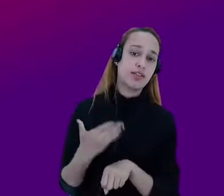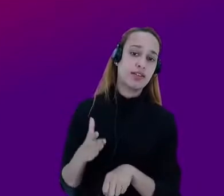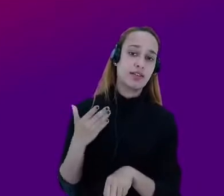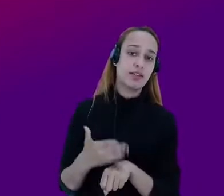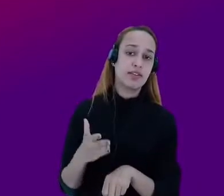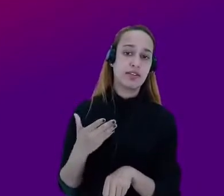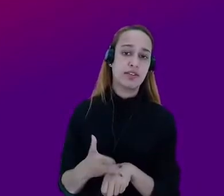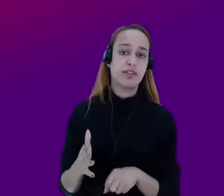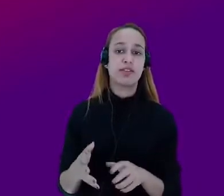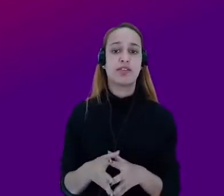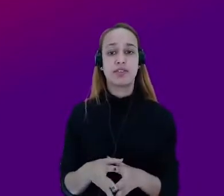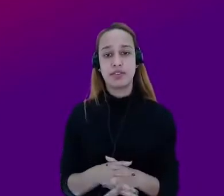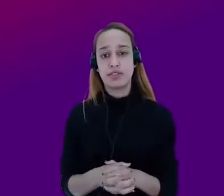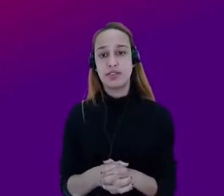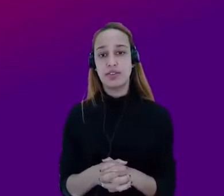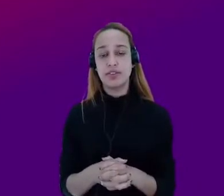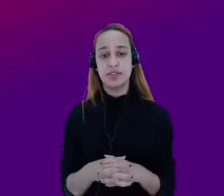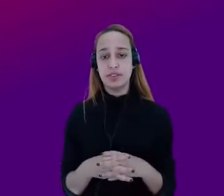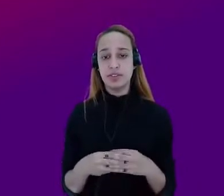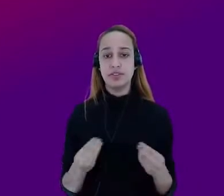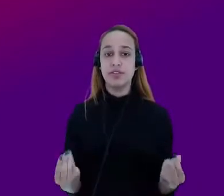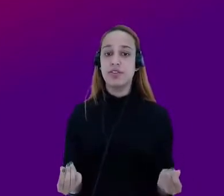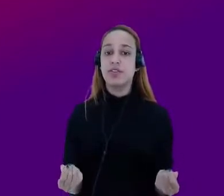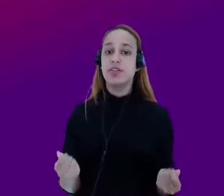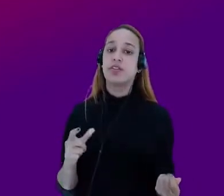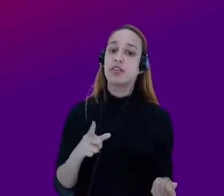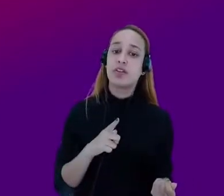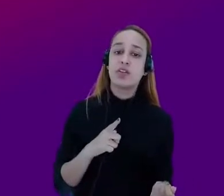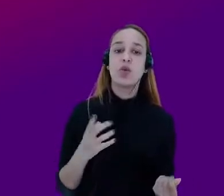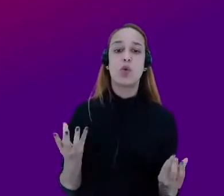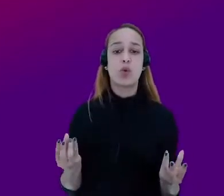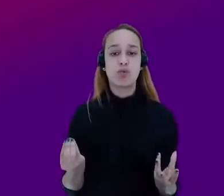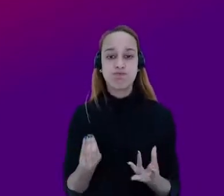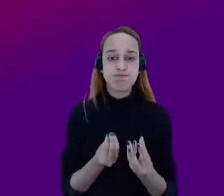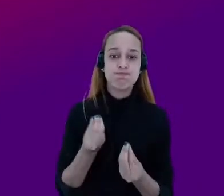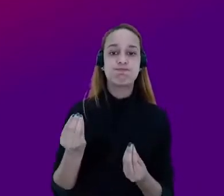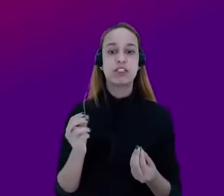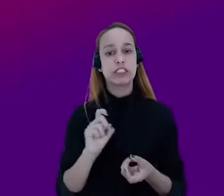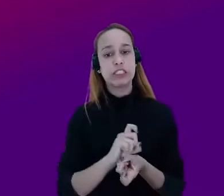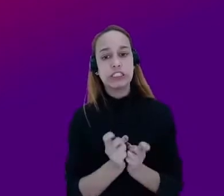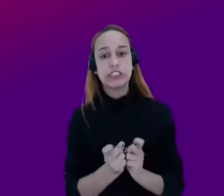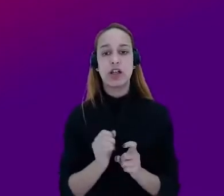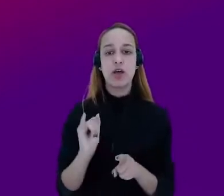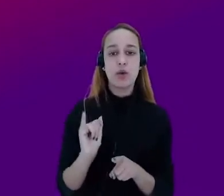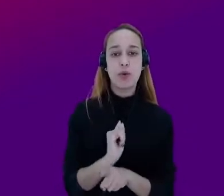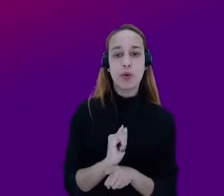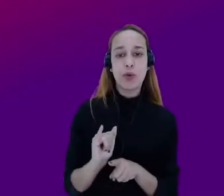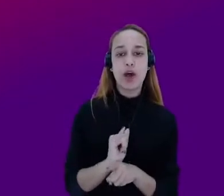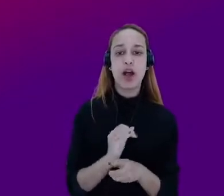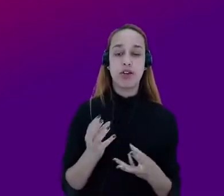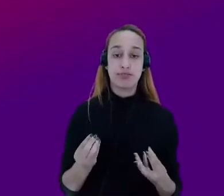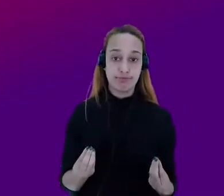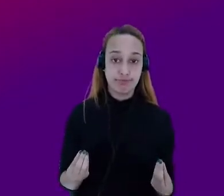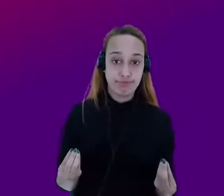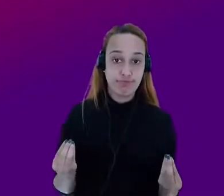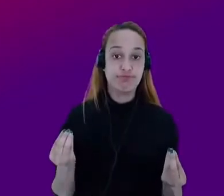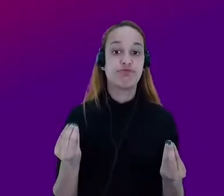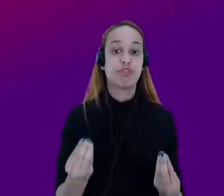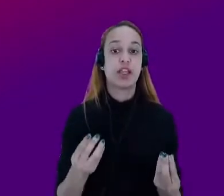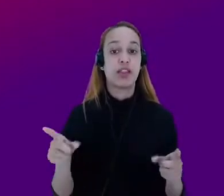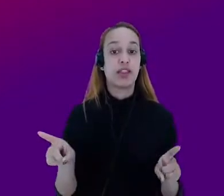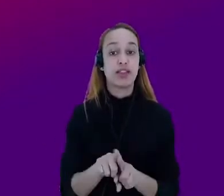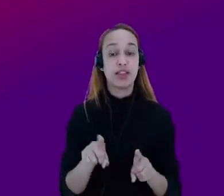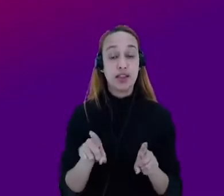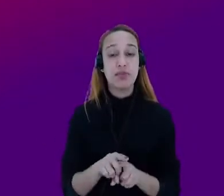de distribuição, como estrutura de colocação adequada da oferta para os clientes e também construindo